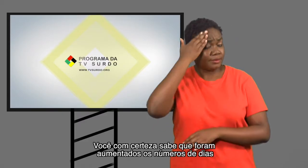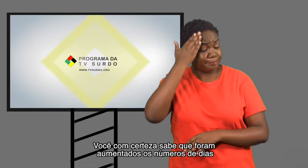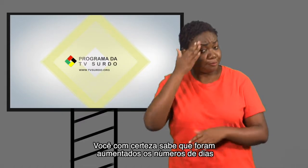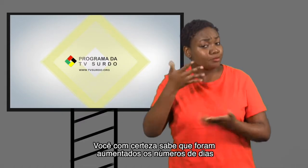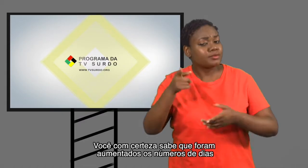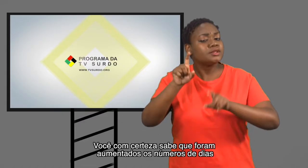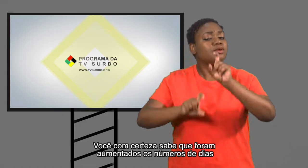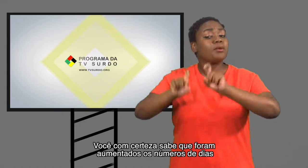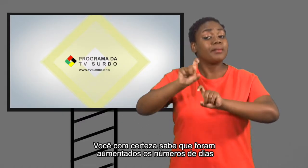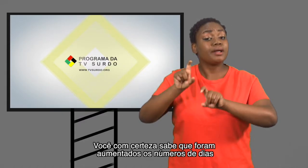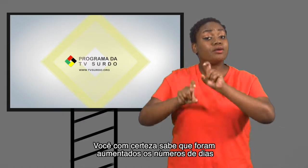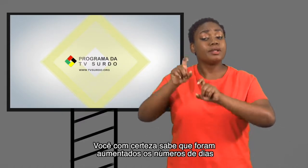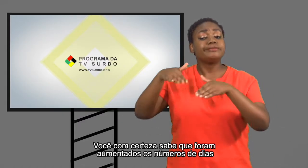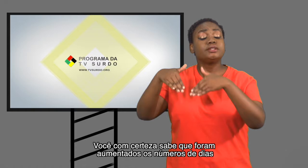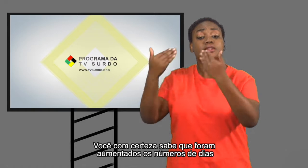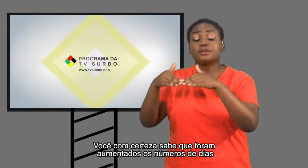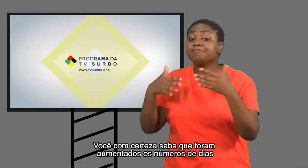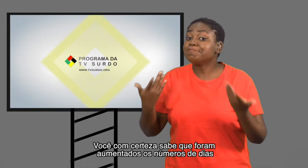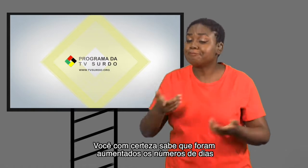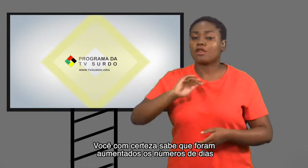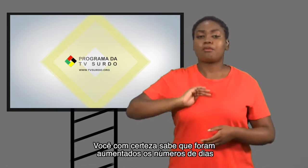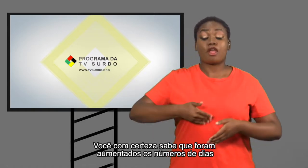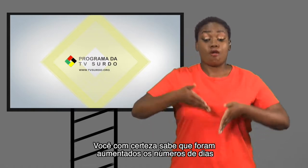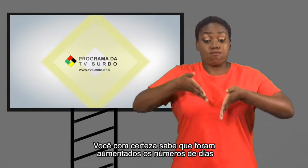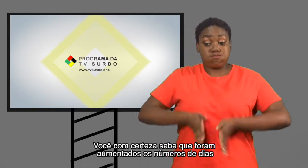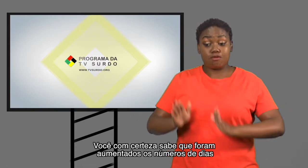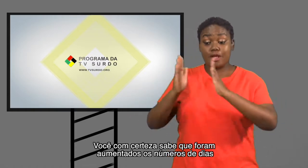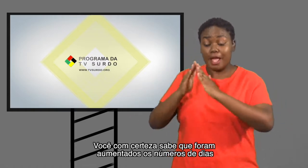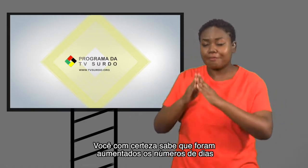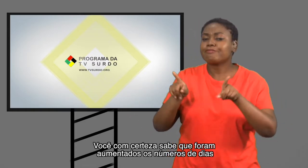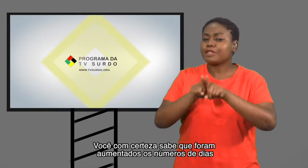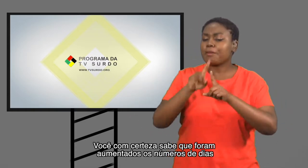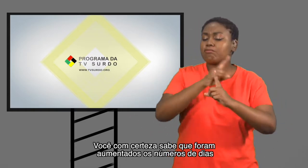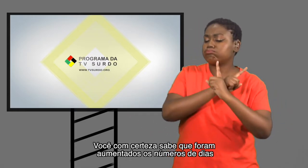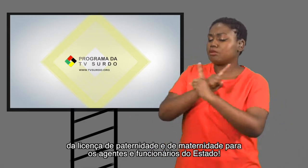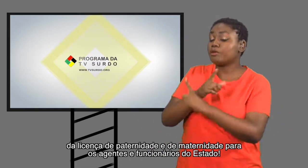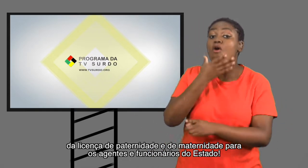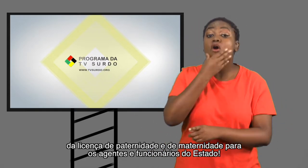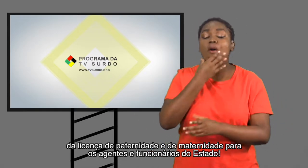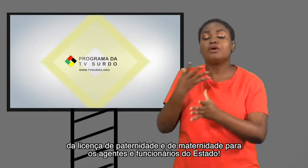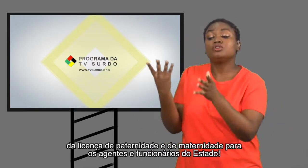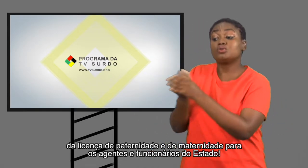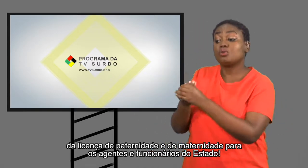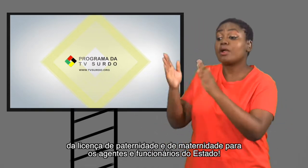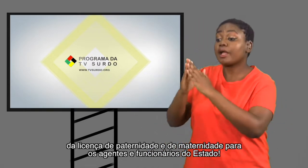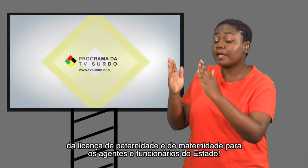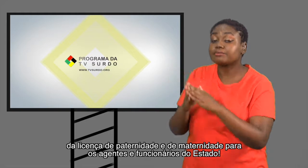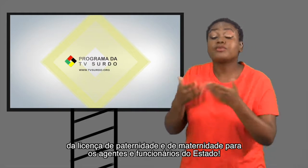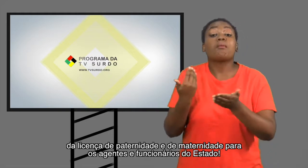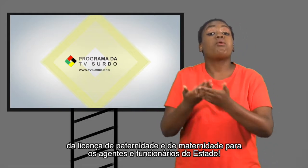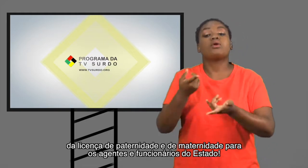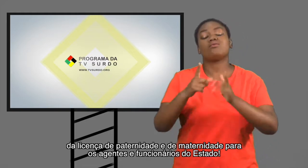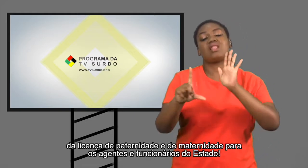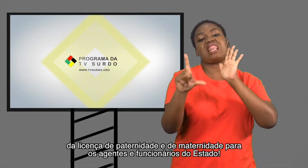Você com certeza sabe que foram aumentados os números de dias de licença de paternidade e de